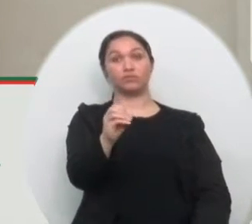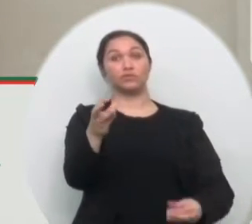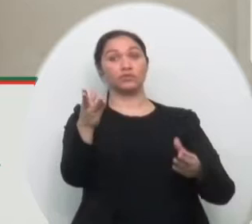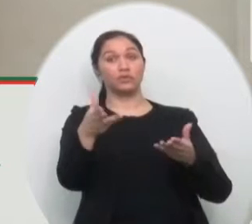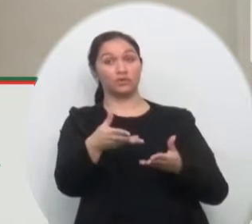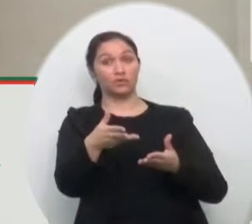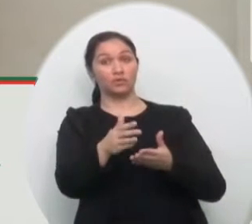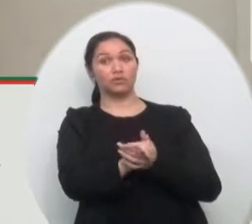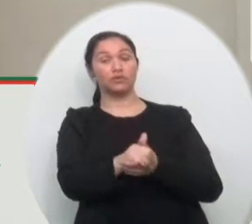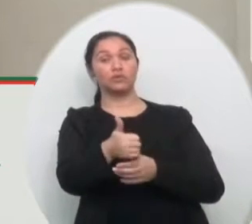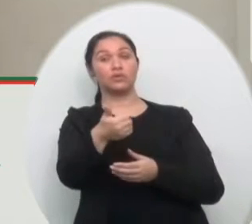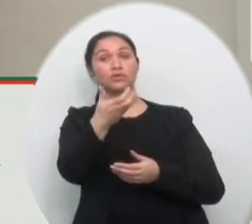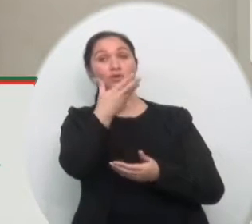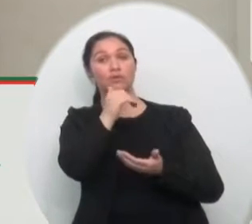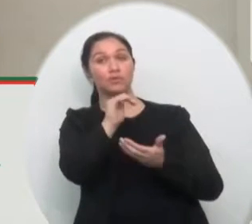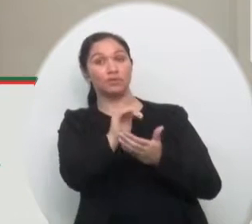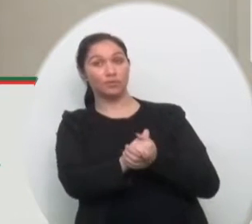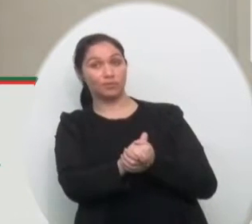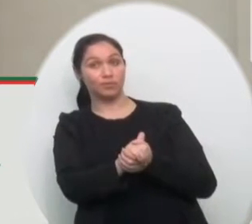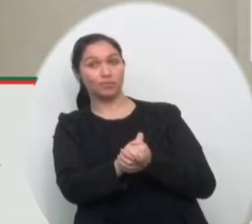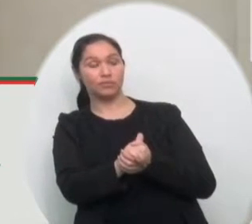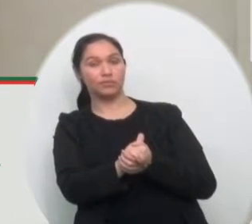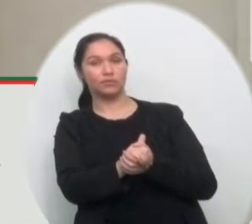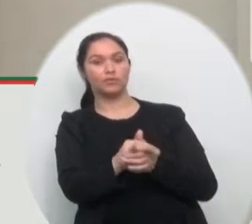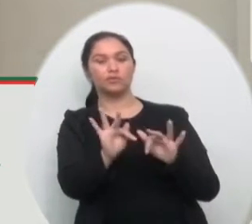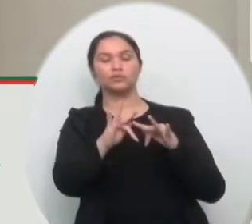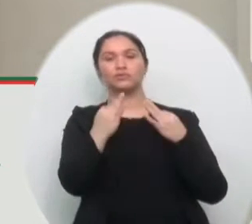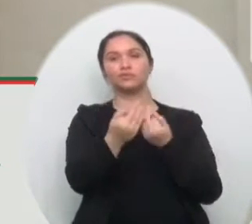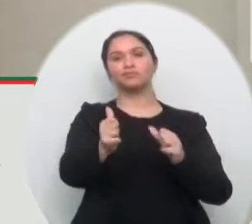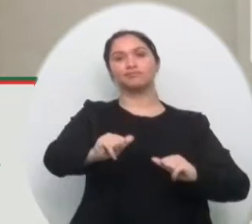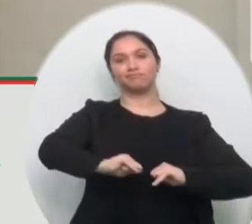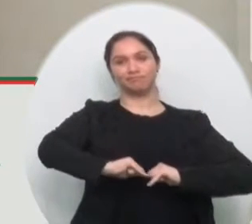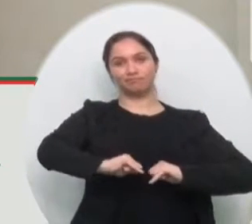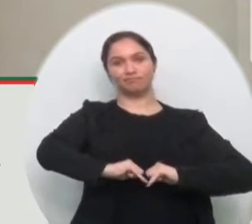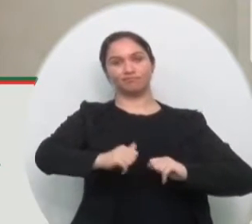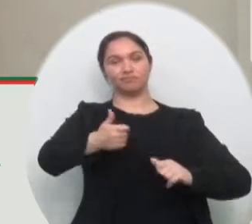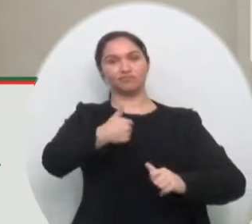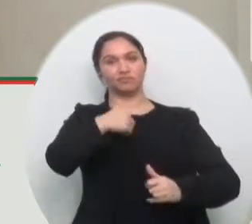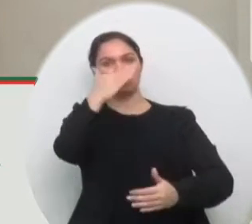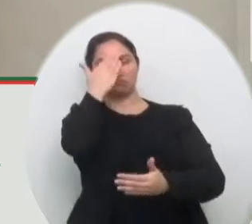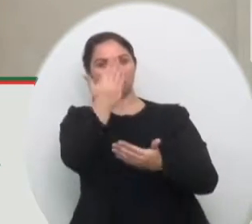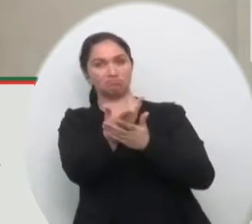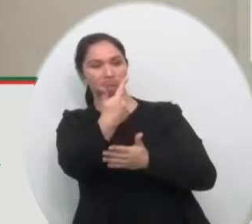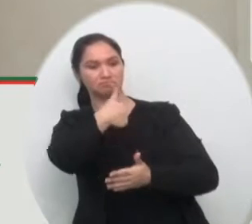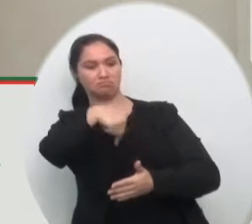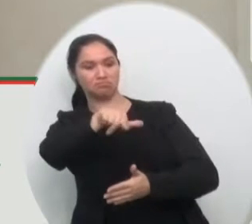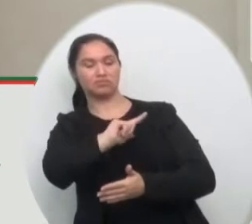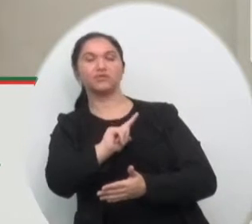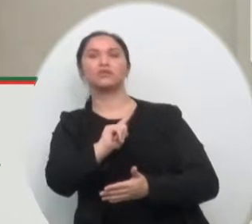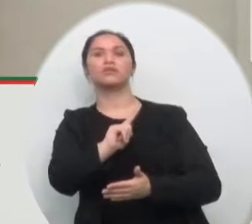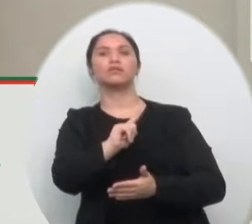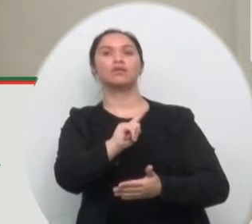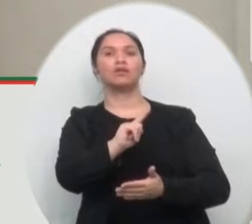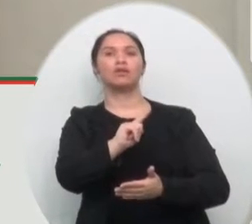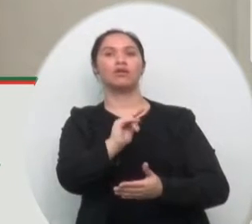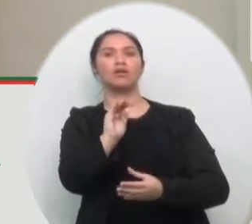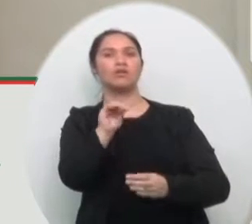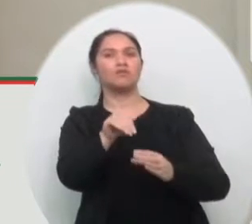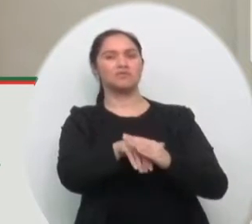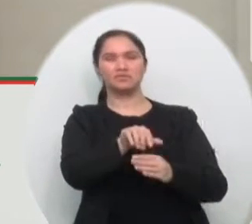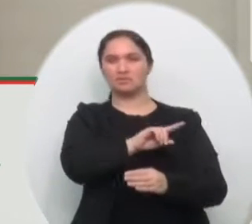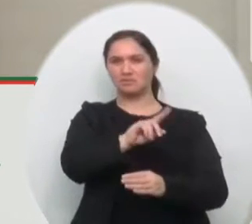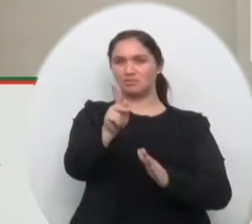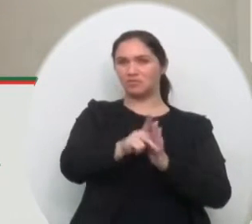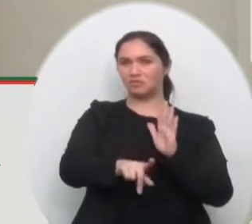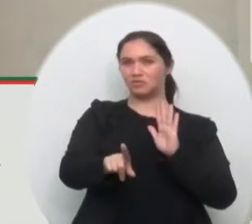Então, eu acredito que nenhum de nós aqui vai votar contra um projeto. Independente se o prefeito